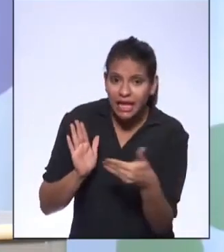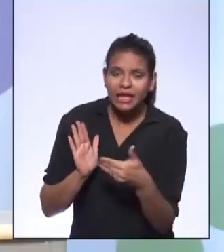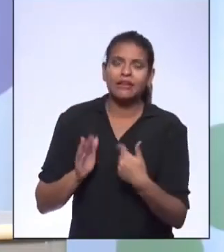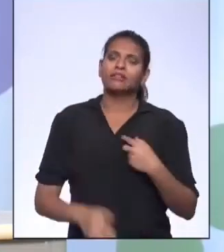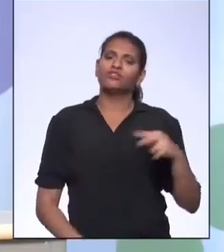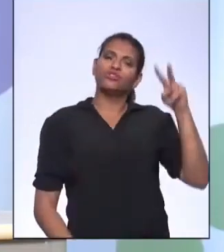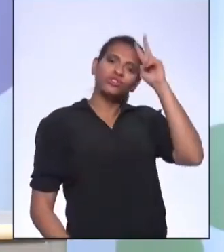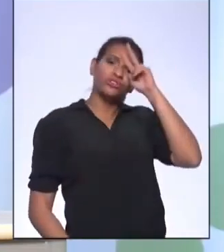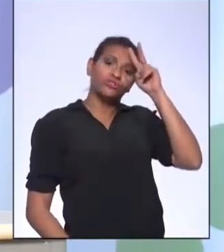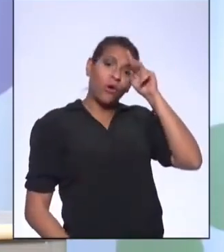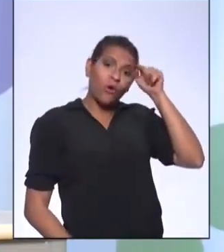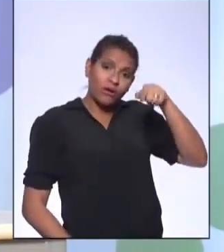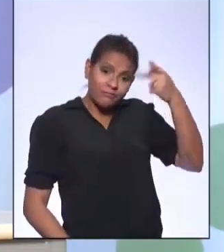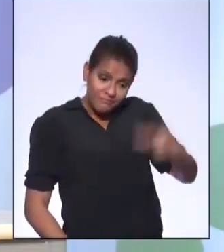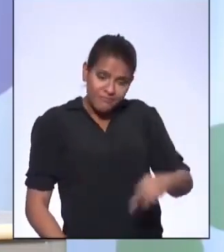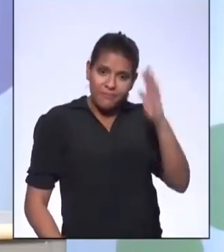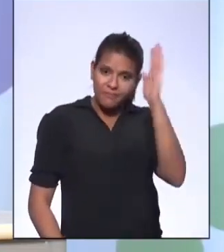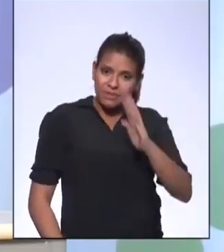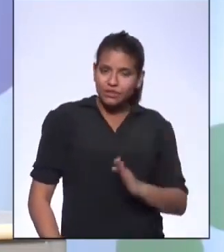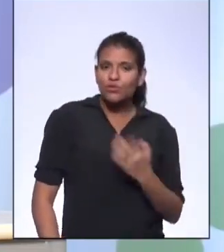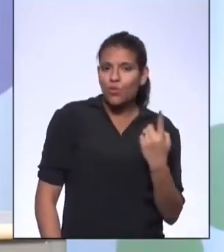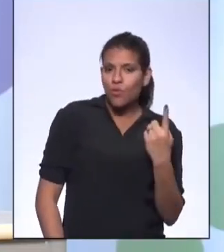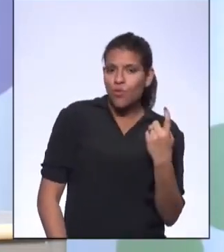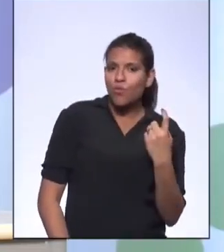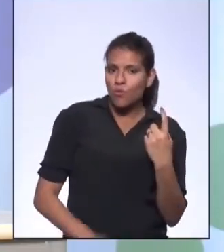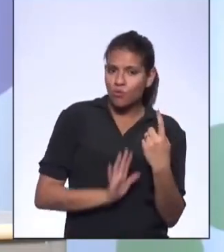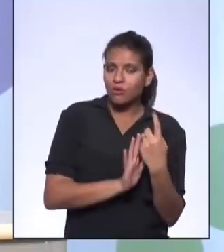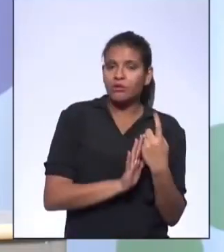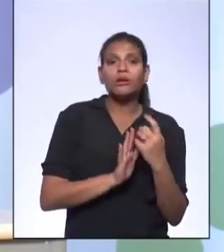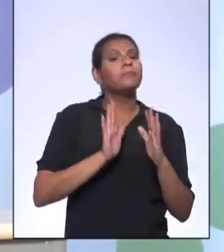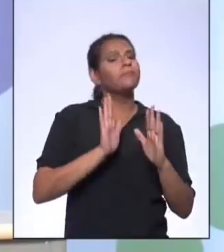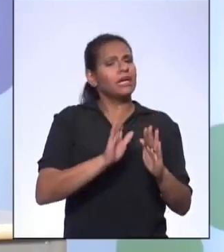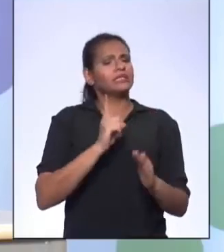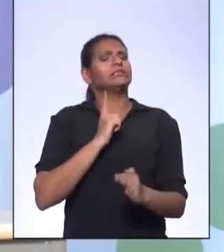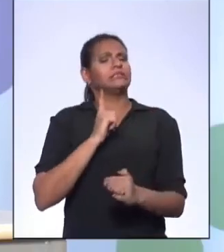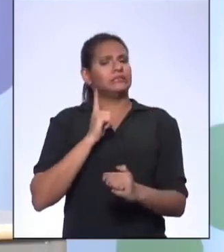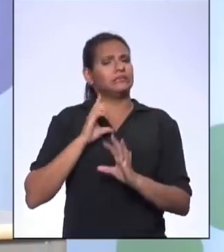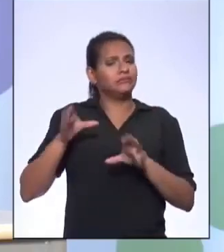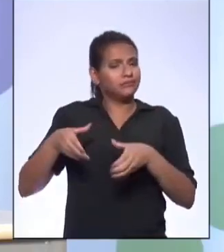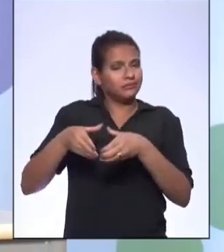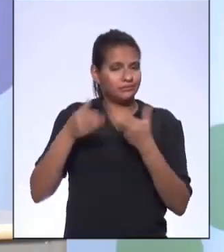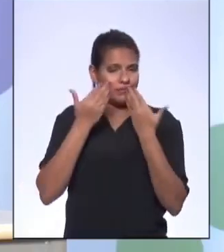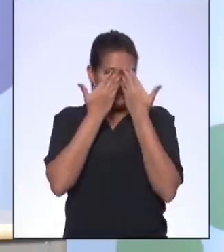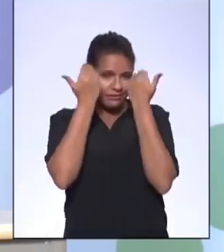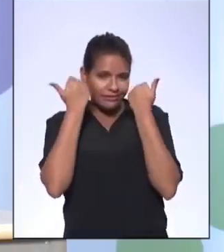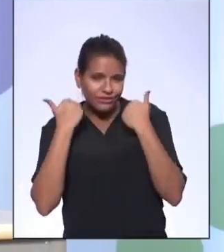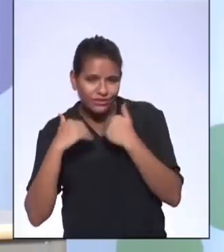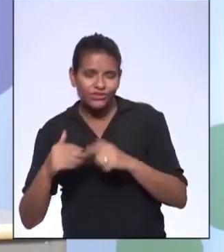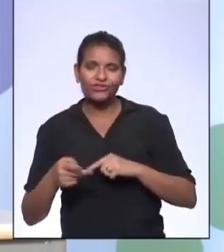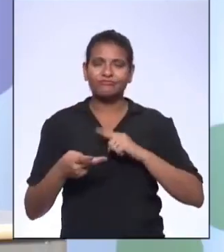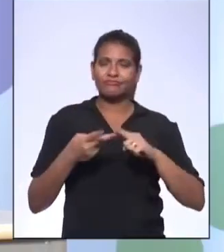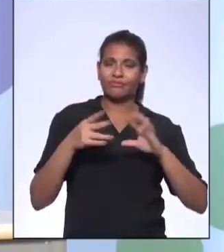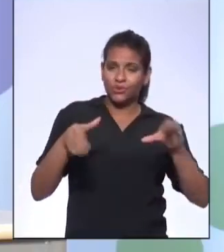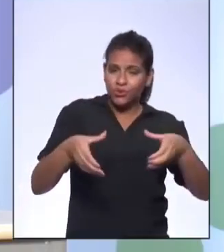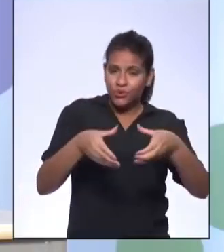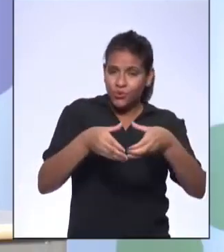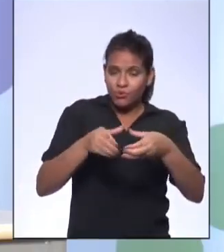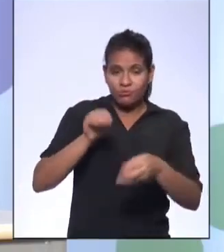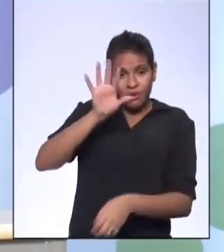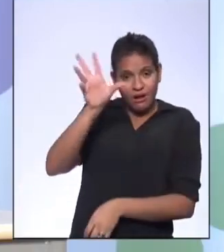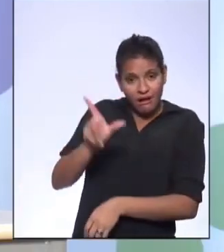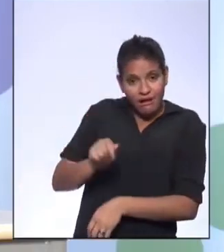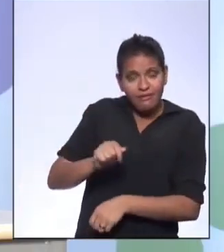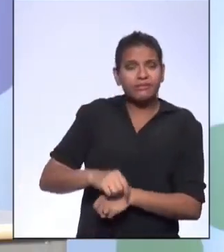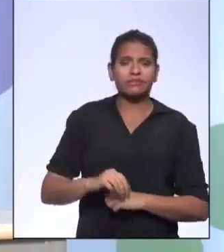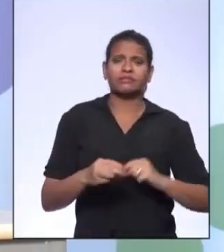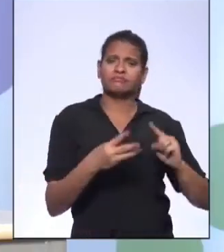as peculiaridades das raízes indígenas, africanas e de várias imigrações de vários